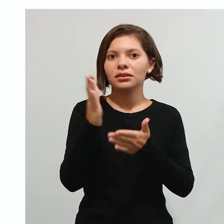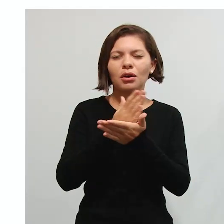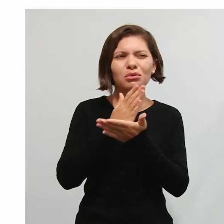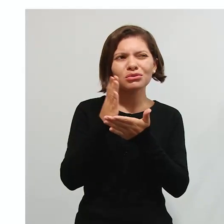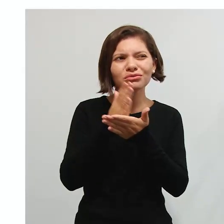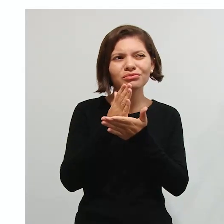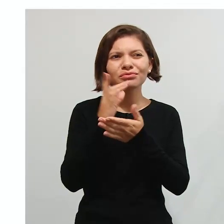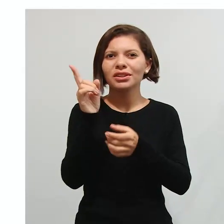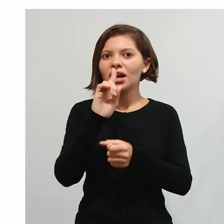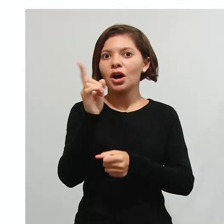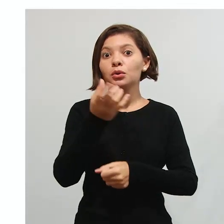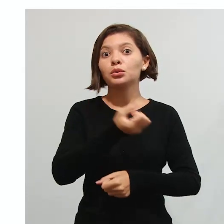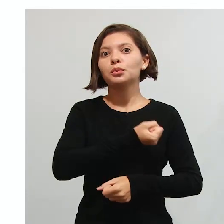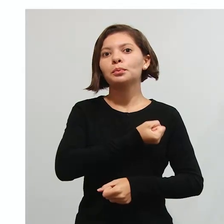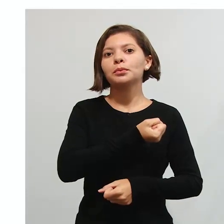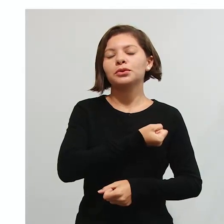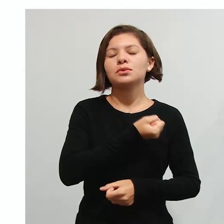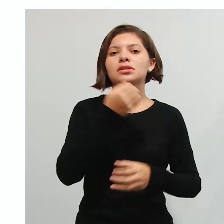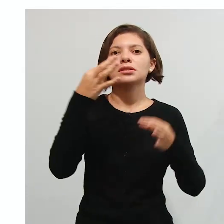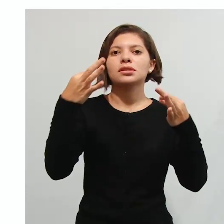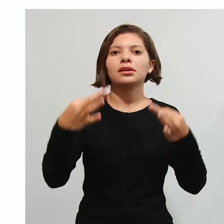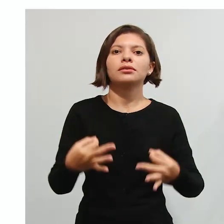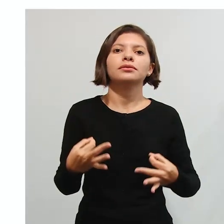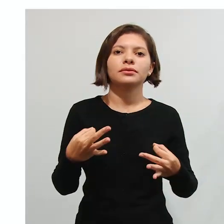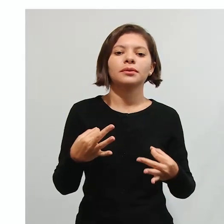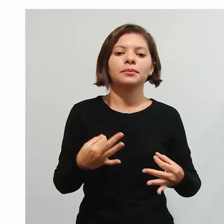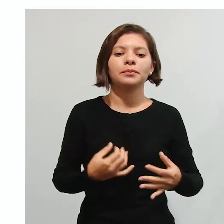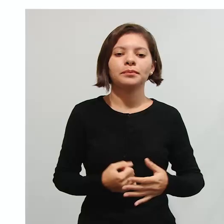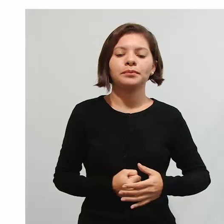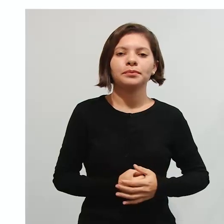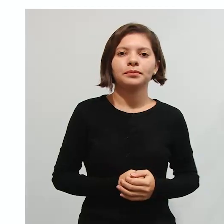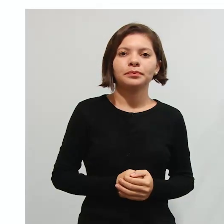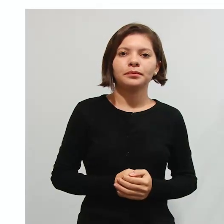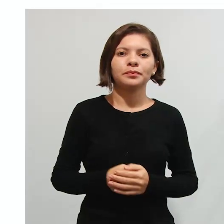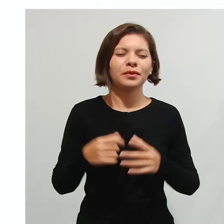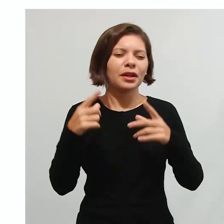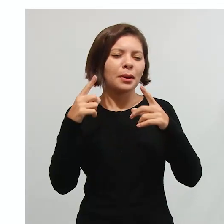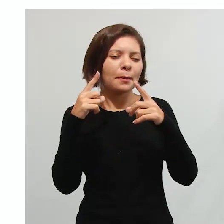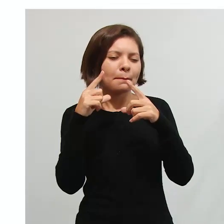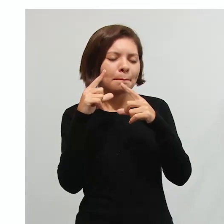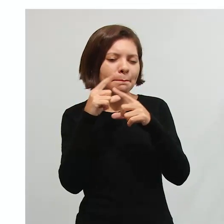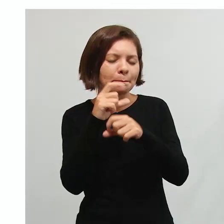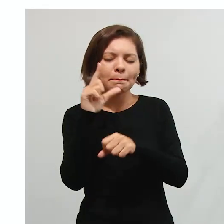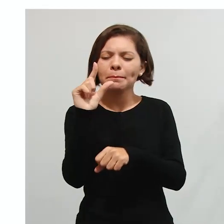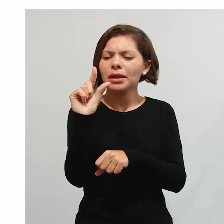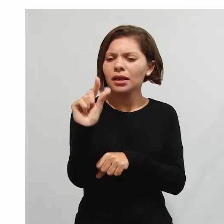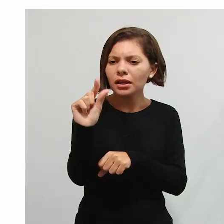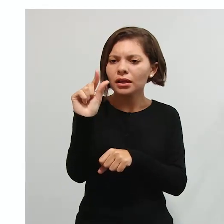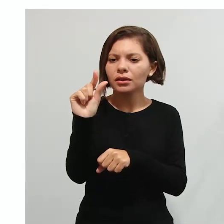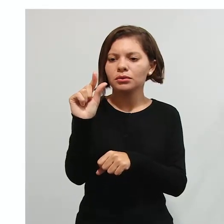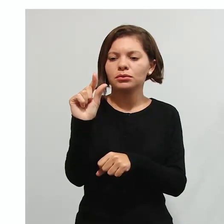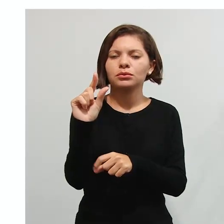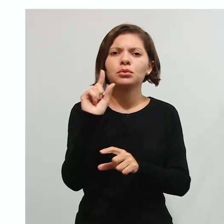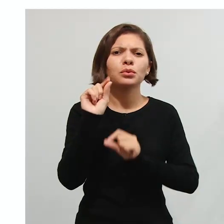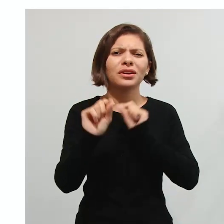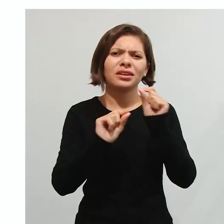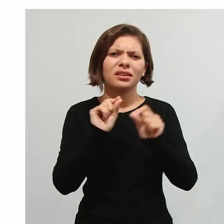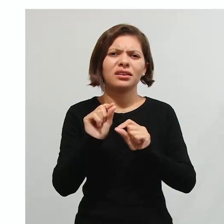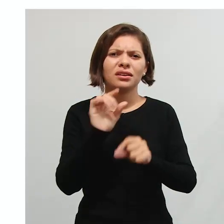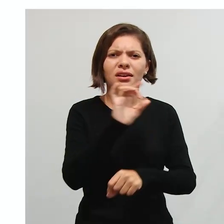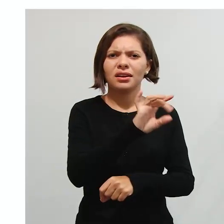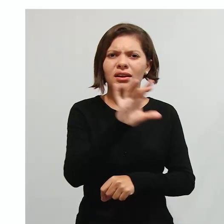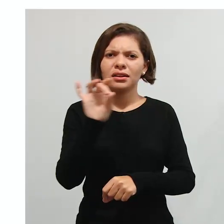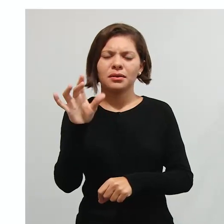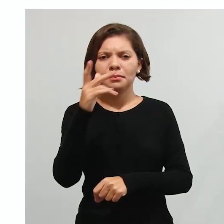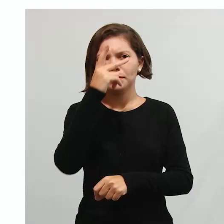que que boa parte Vamos colocar os números né E também esse pequeno médio e grande o que que é pequeno e que que é médio que